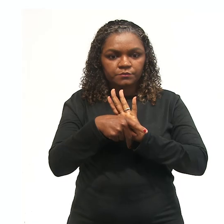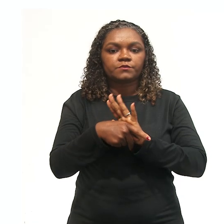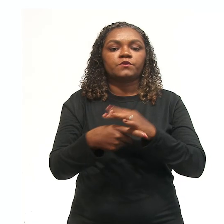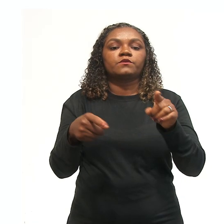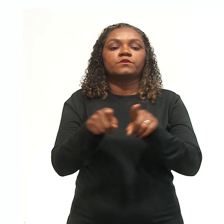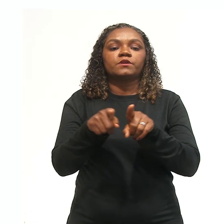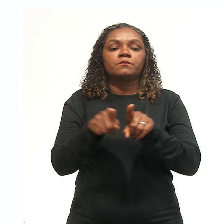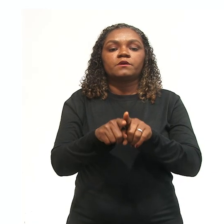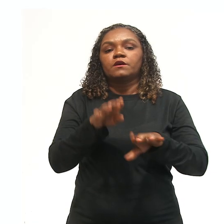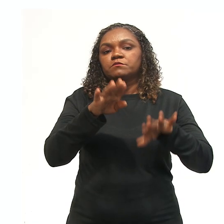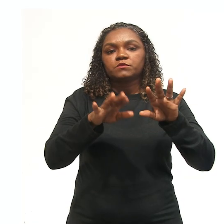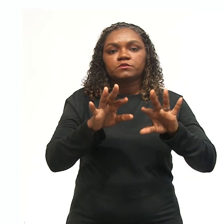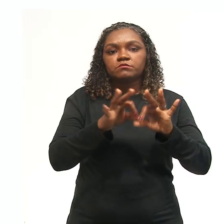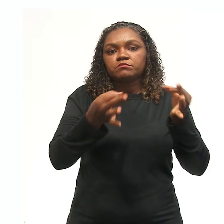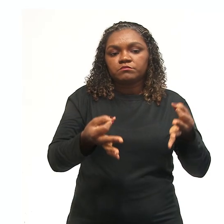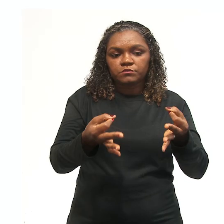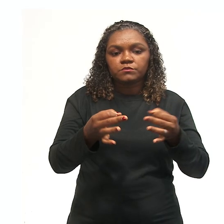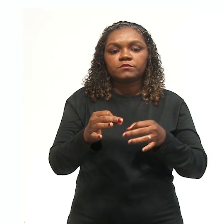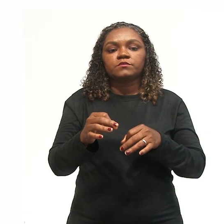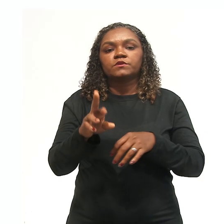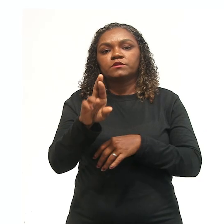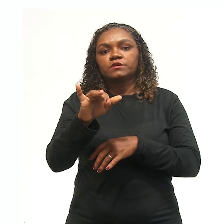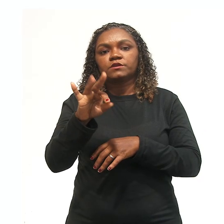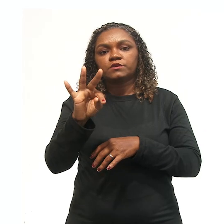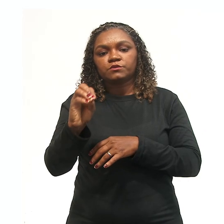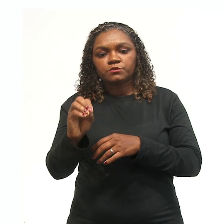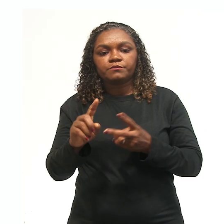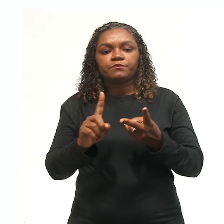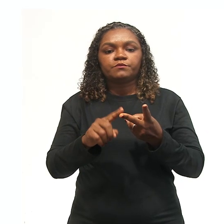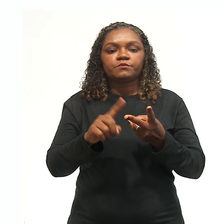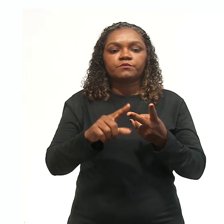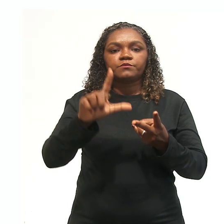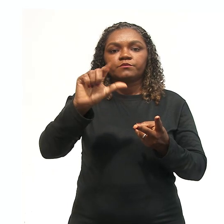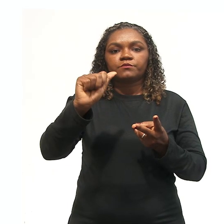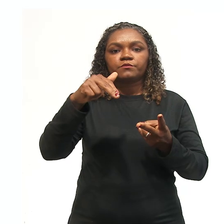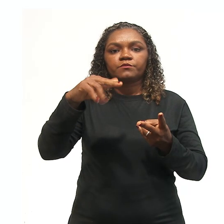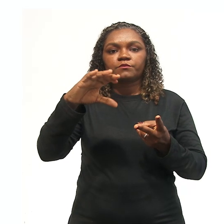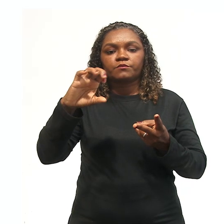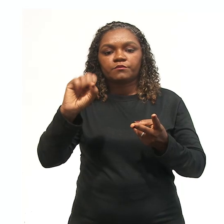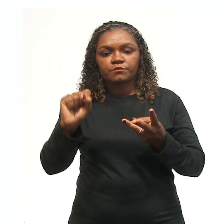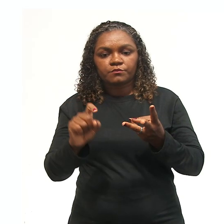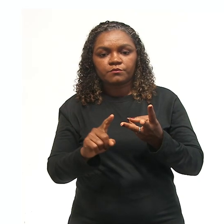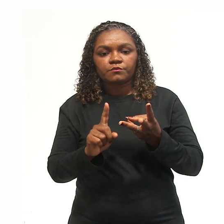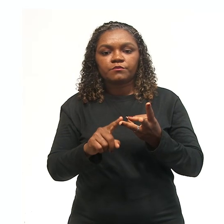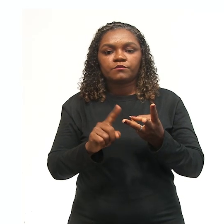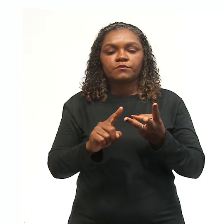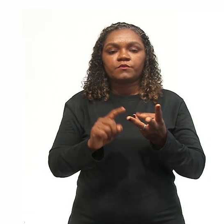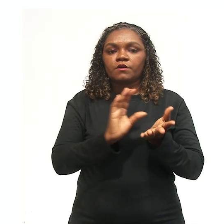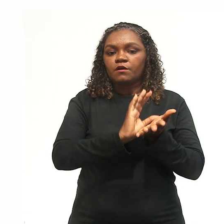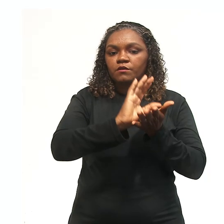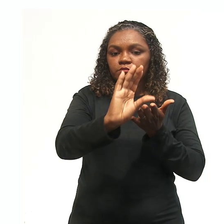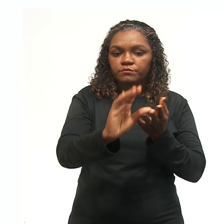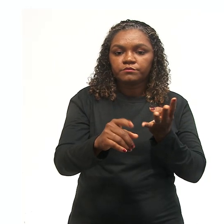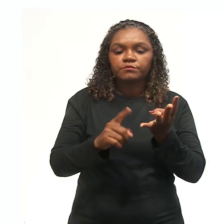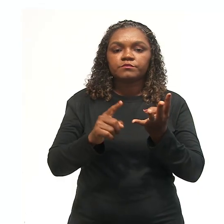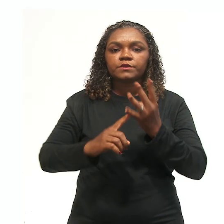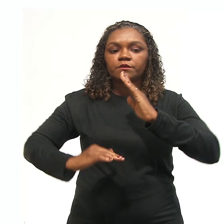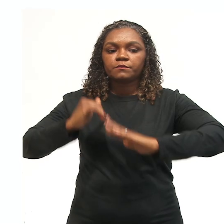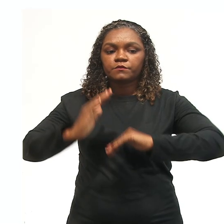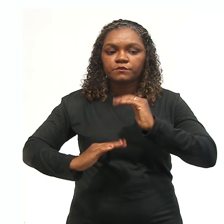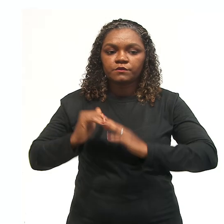a sua espécie comum, que é o rito, né? Os lances, a fase recursal, a habilitação, o